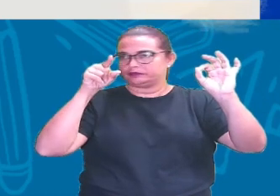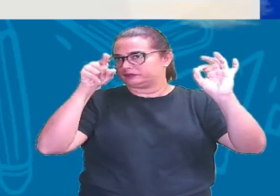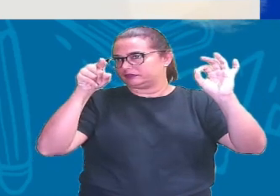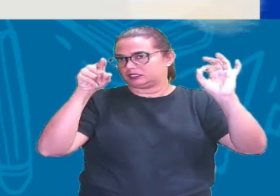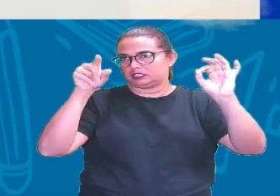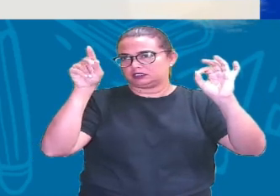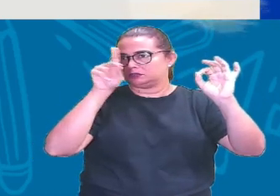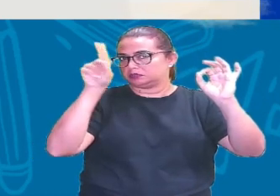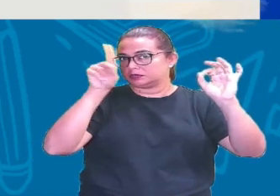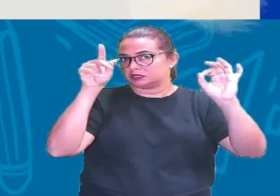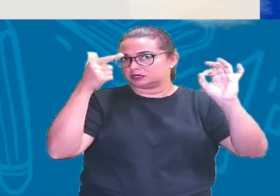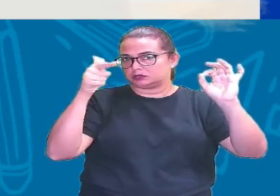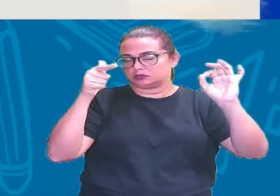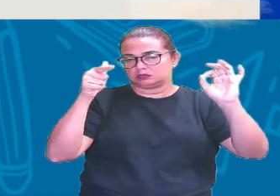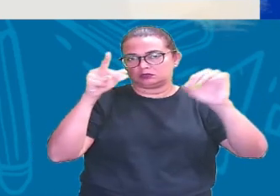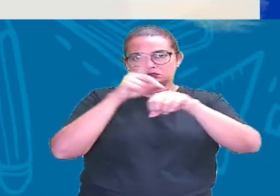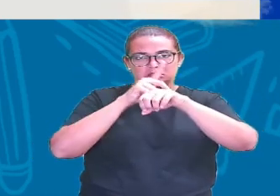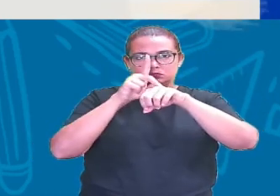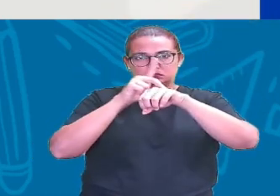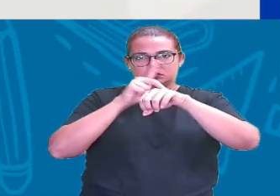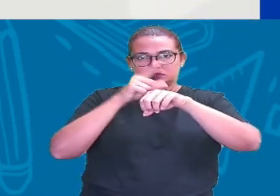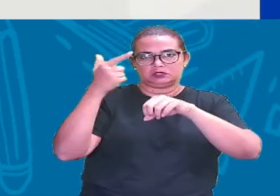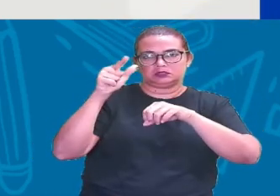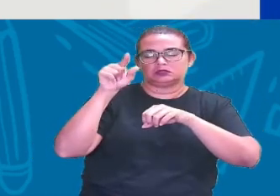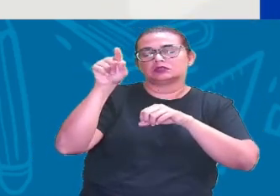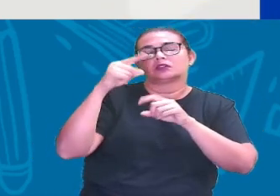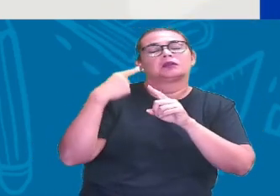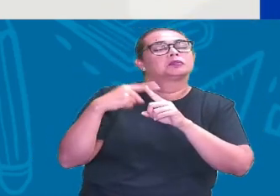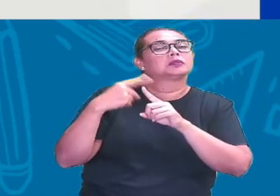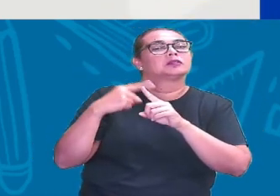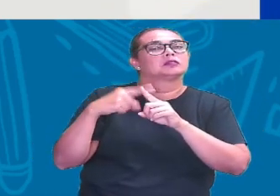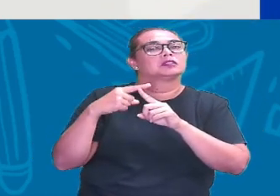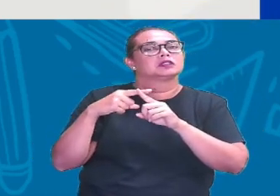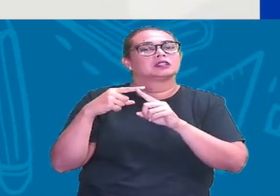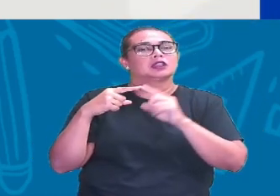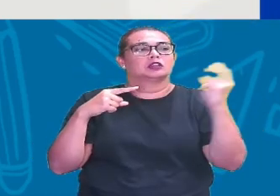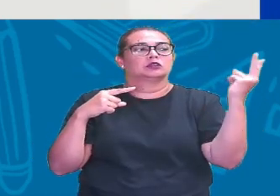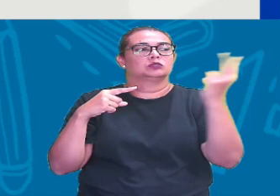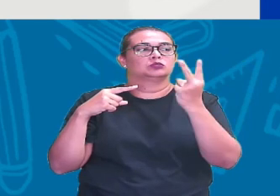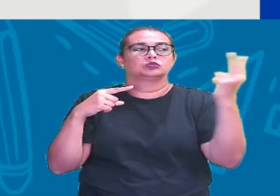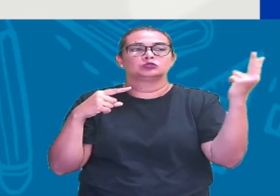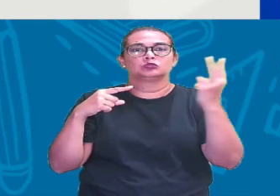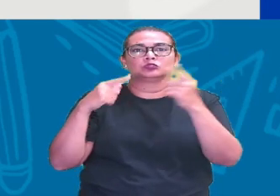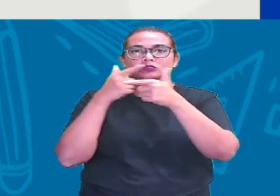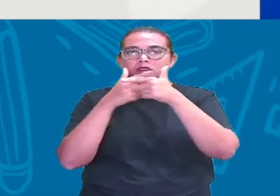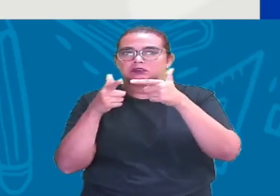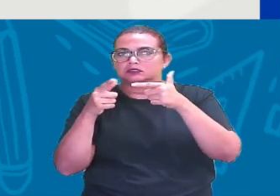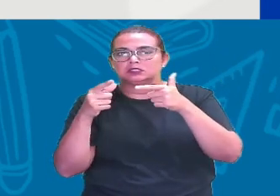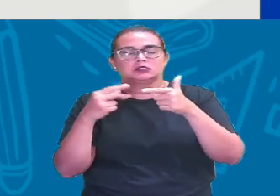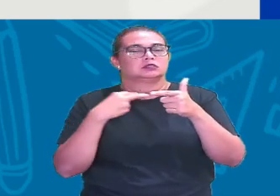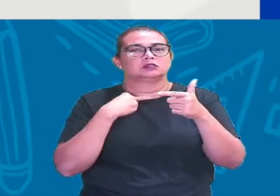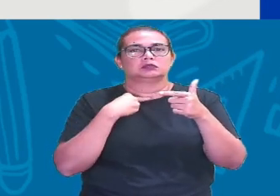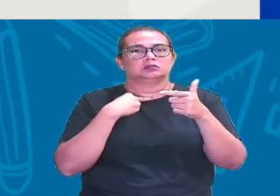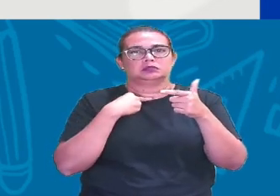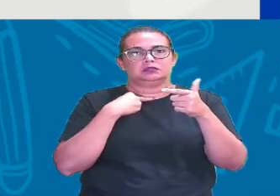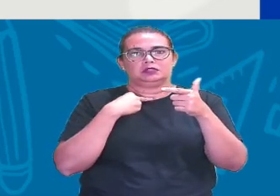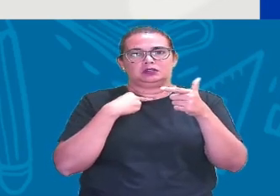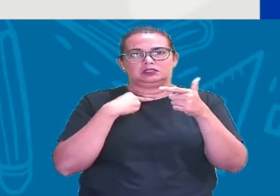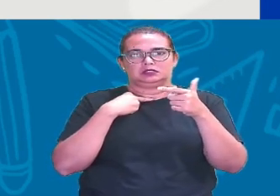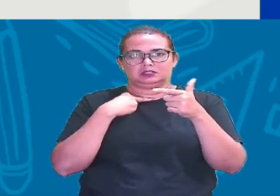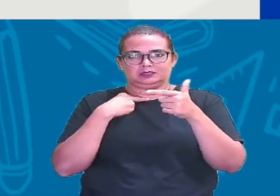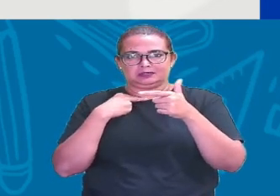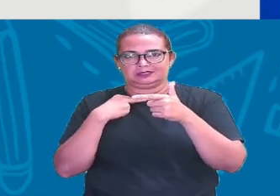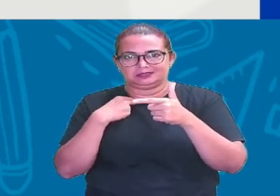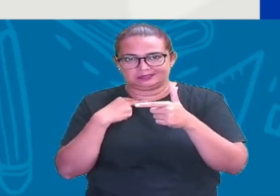está escurinho. Por que ele não está escurinho? Porque ele não conseguiu dividir os dois números ao mesmo tempo,